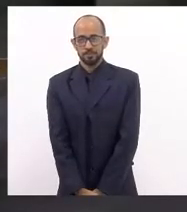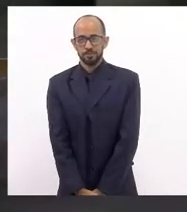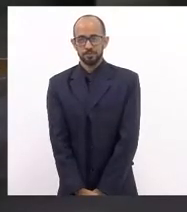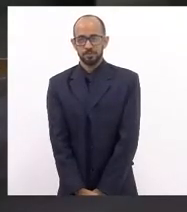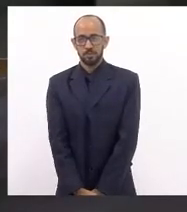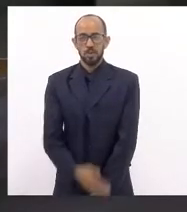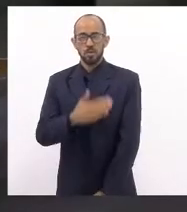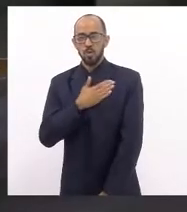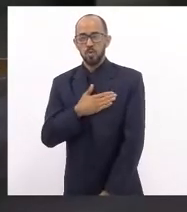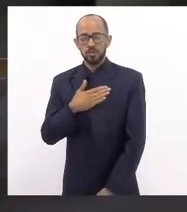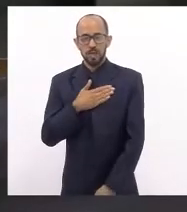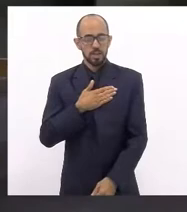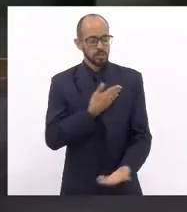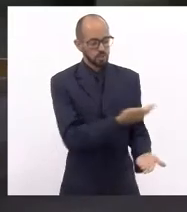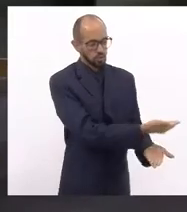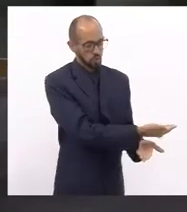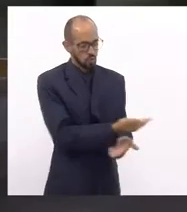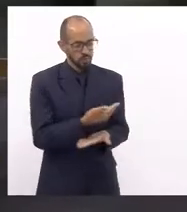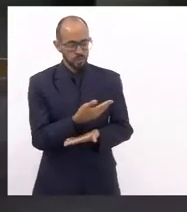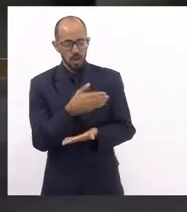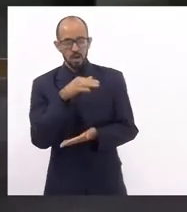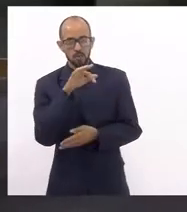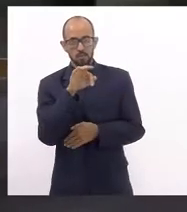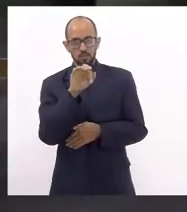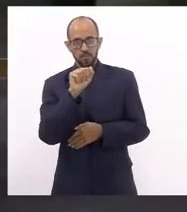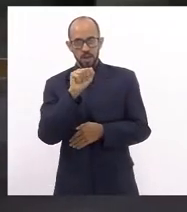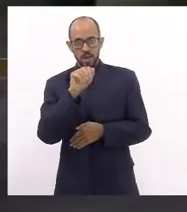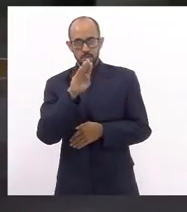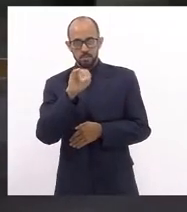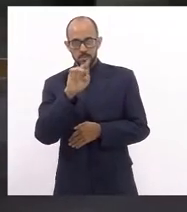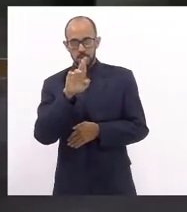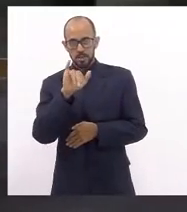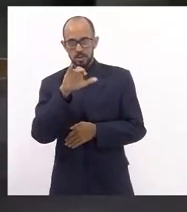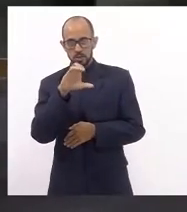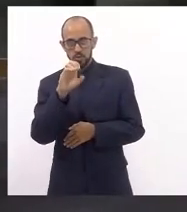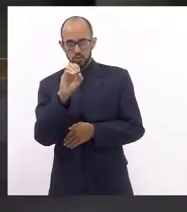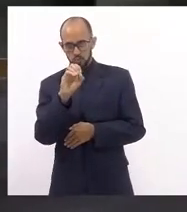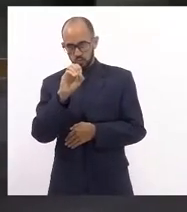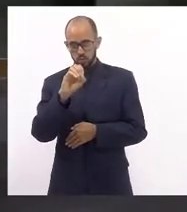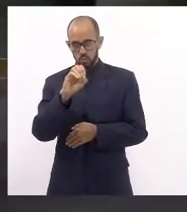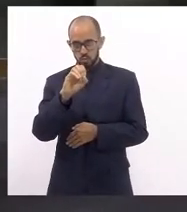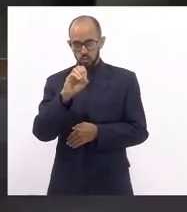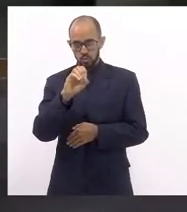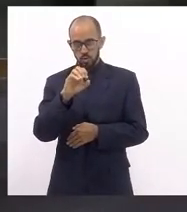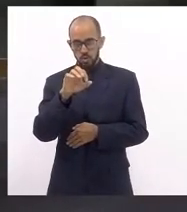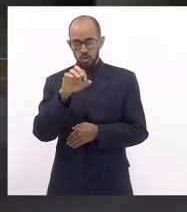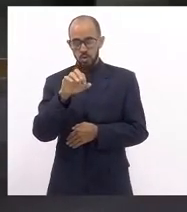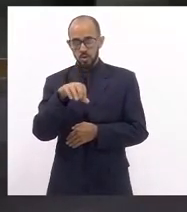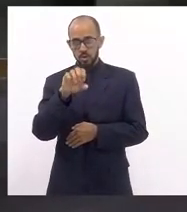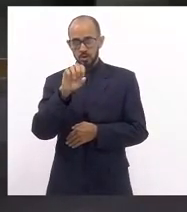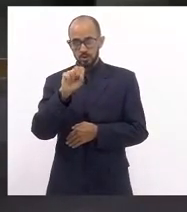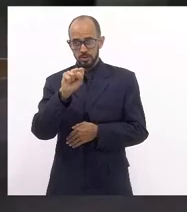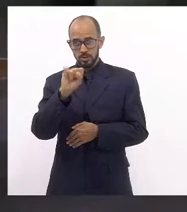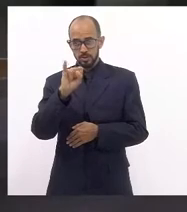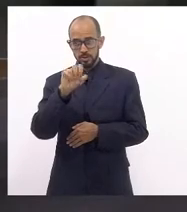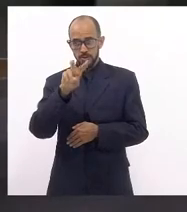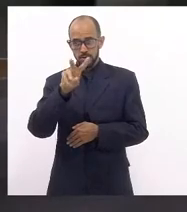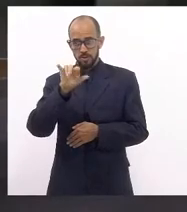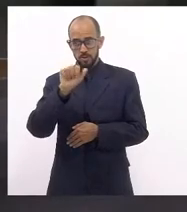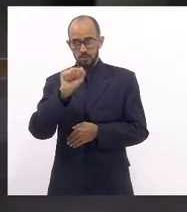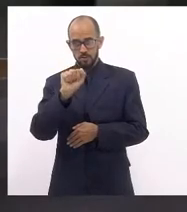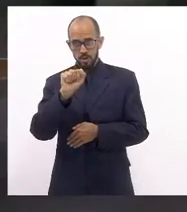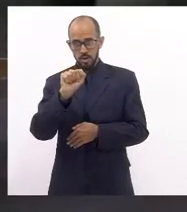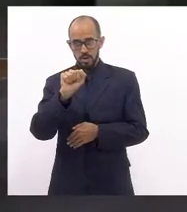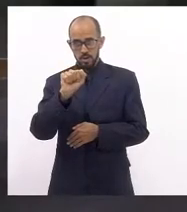Eu gostaria de chamar o Fabrício Soares Bastos, ou, desculpa, Fabrício Fernandes da Silva,